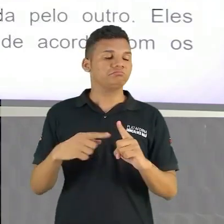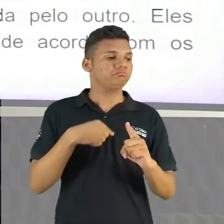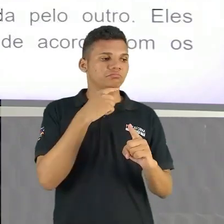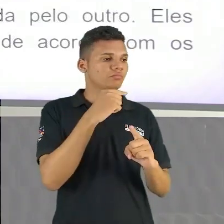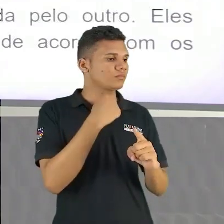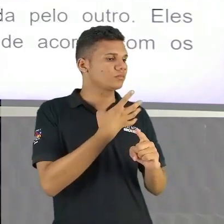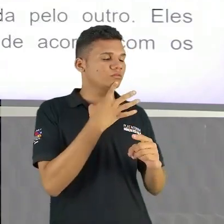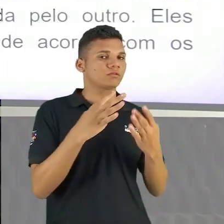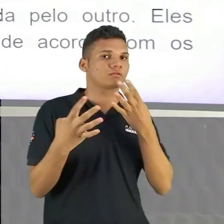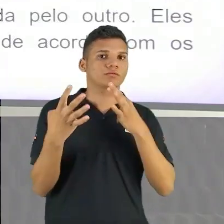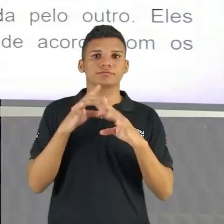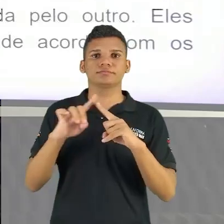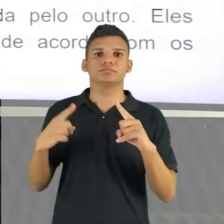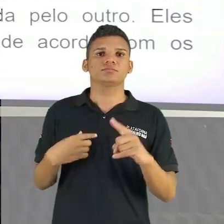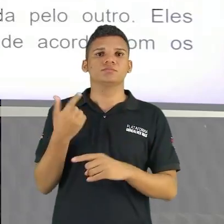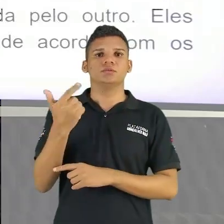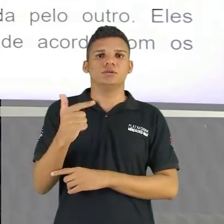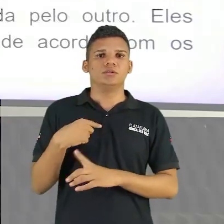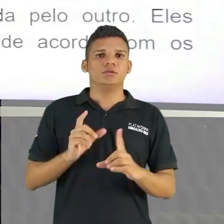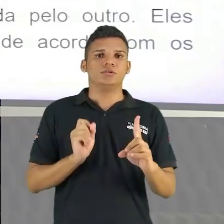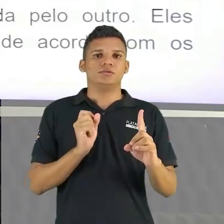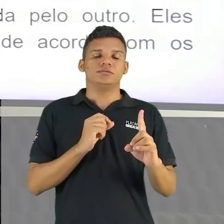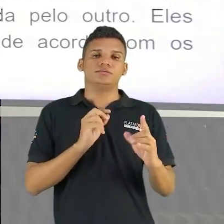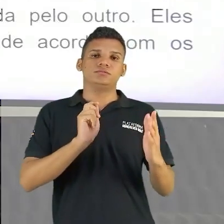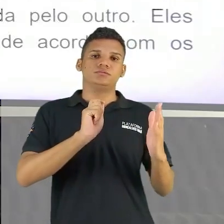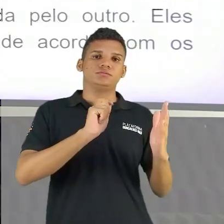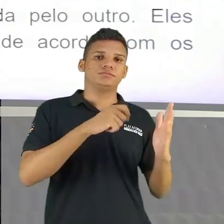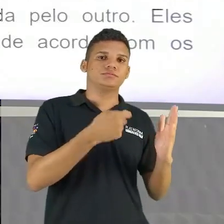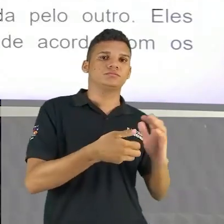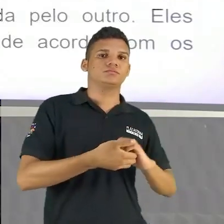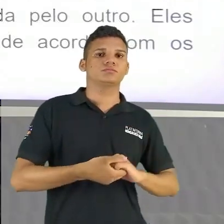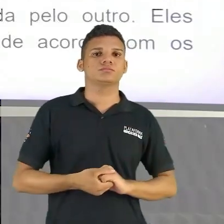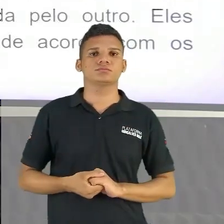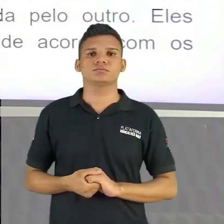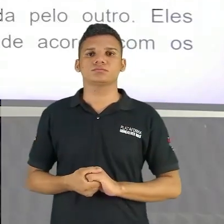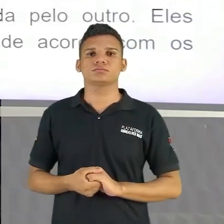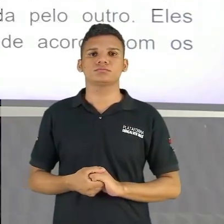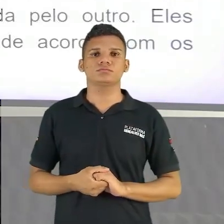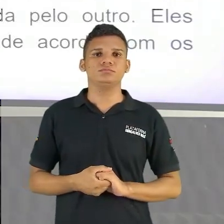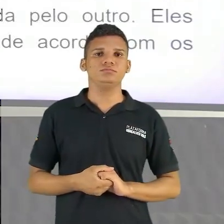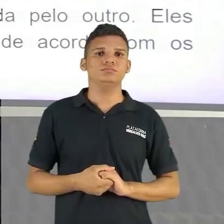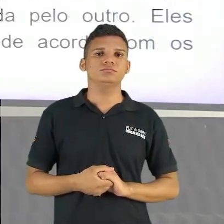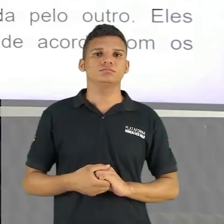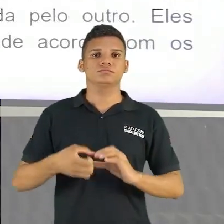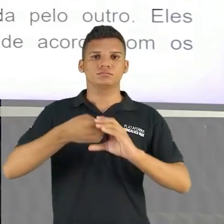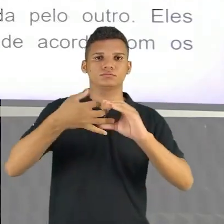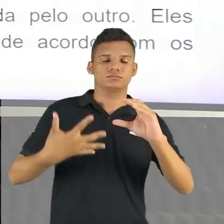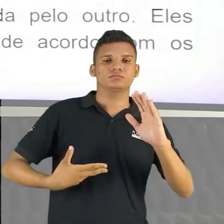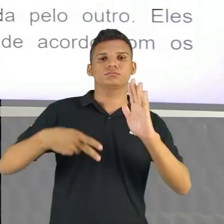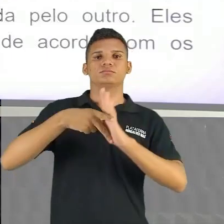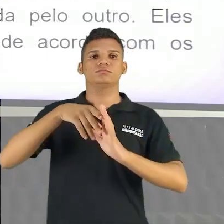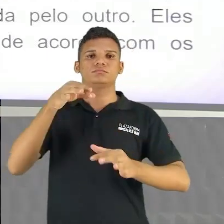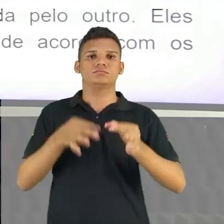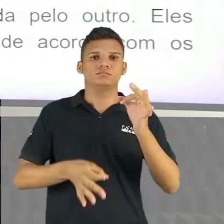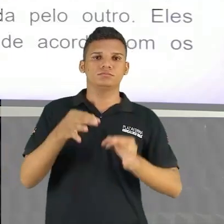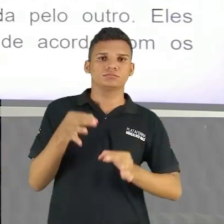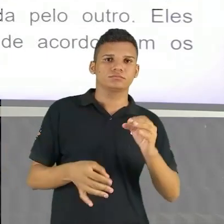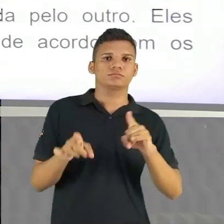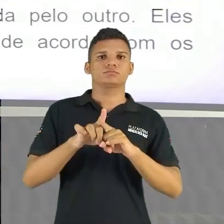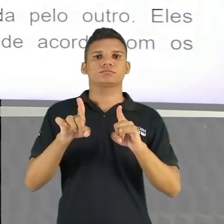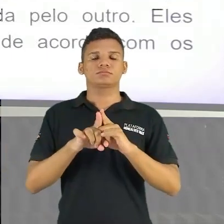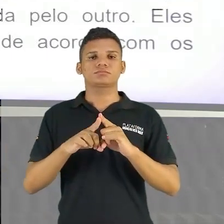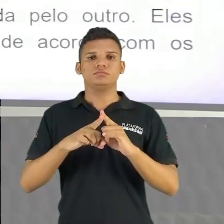é eles nem têm acesso ao seu nome então Isso facilita o caráter eh de justiça e de confiança que o